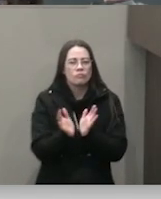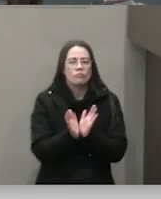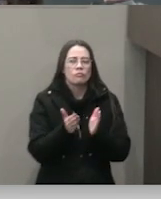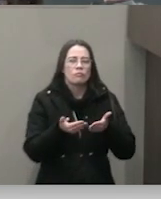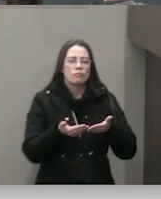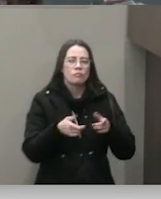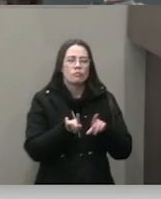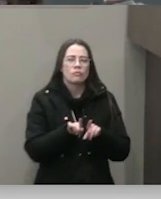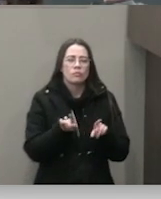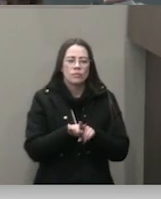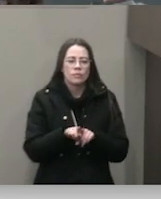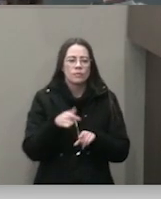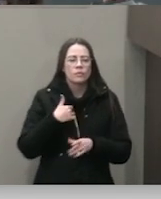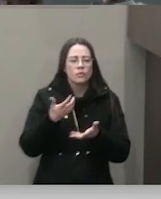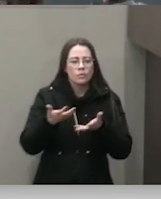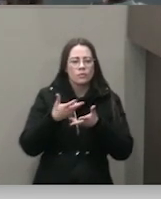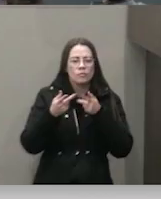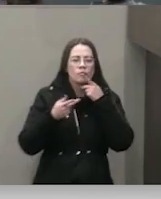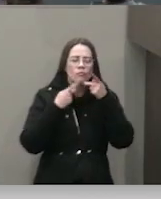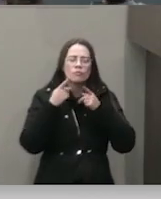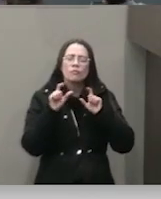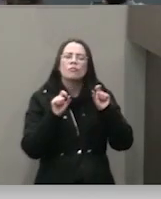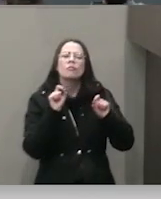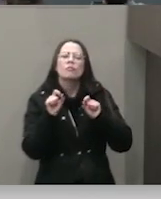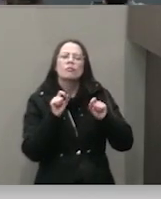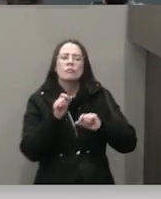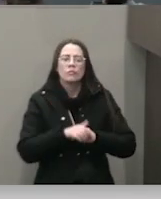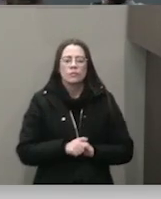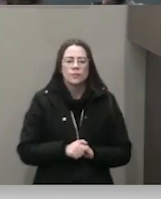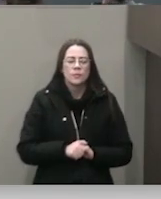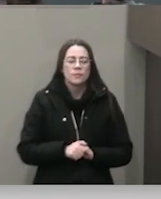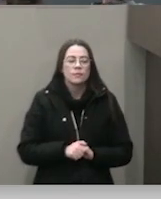comissões, mas eu quero relatar aqui o seguinte.